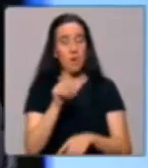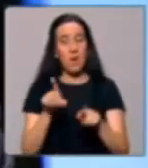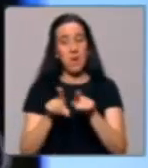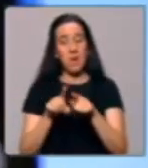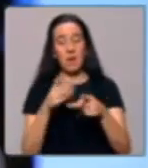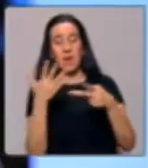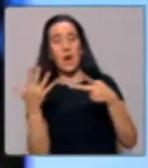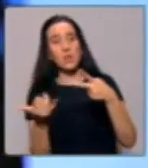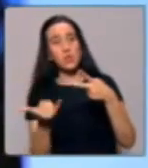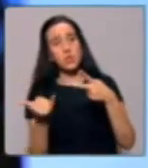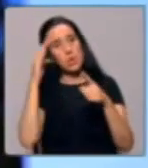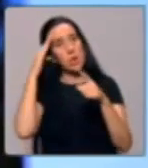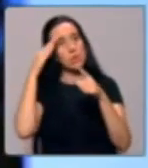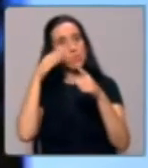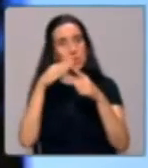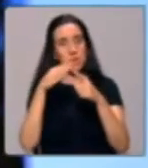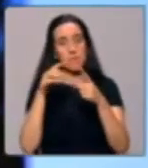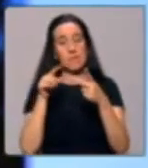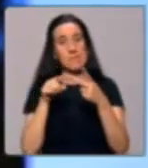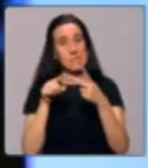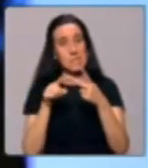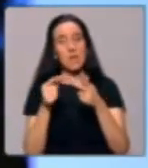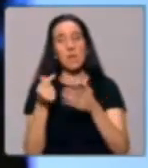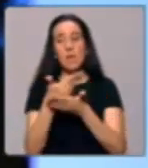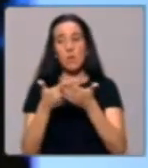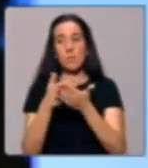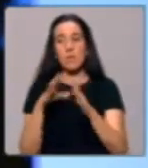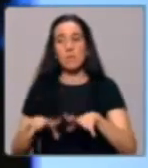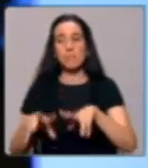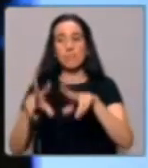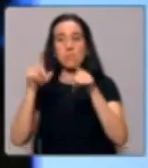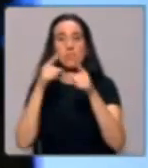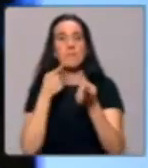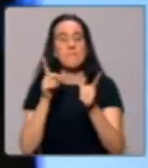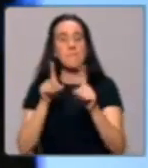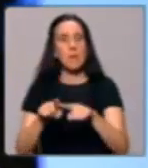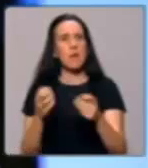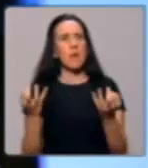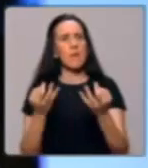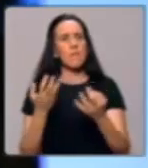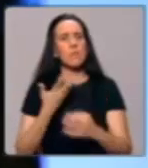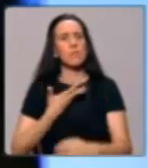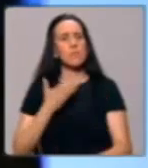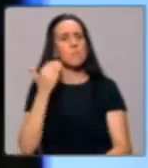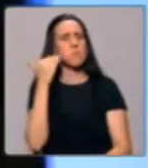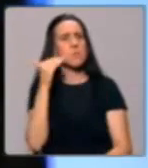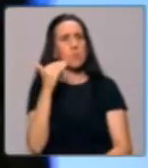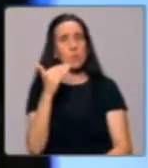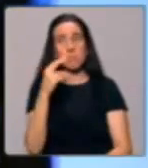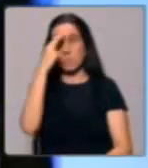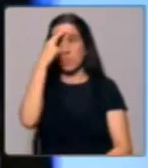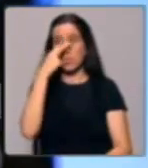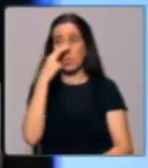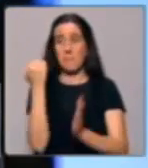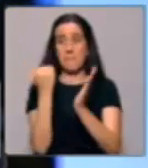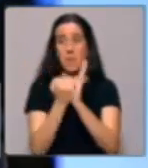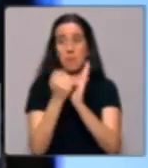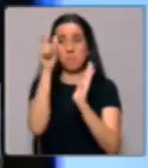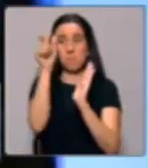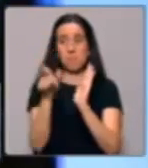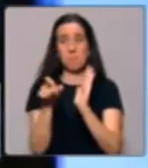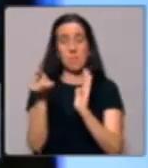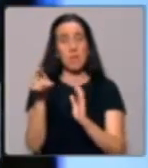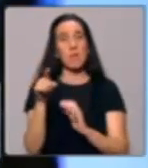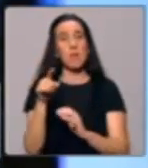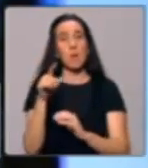segundo objetivo, que era repor a economia a crescer, a verdade é que o Dr. Pedro Passos Coelho entra para a história como o chefe